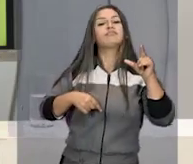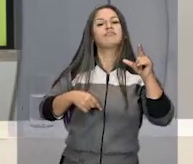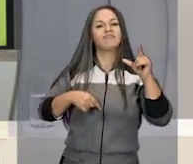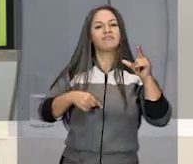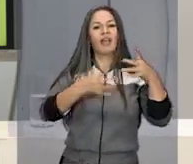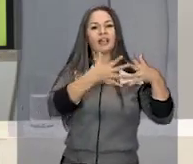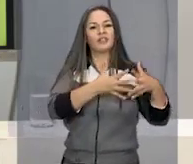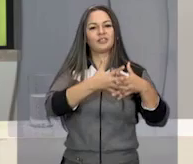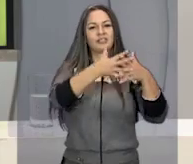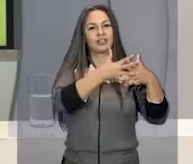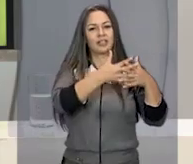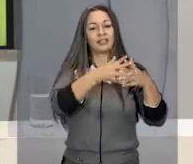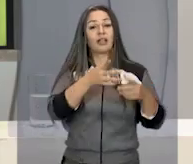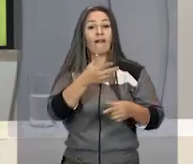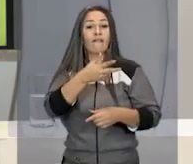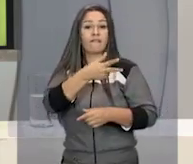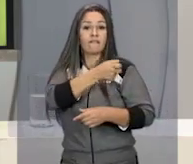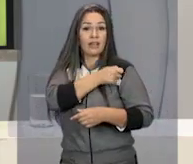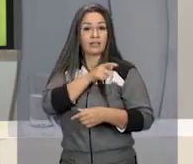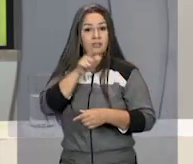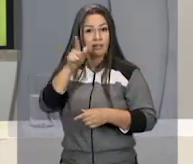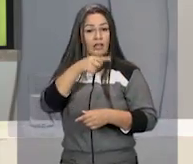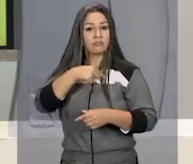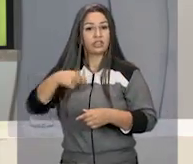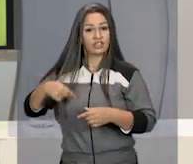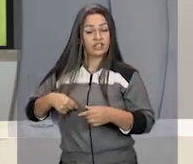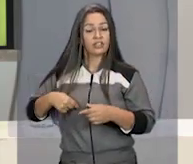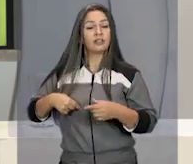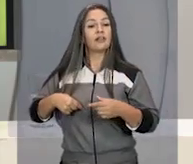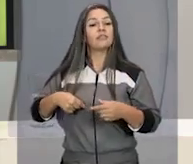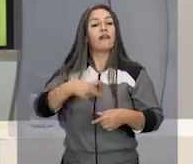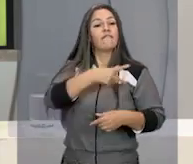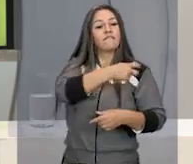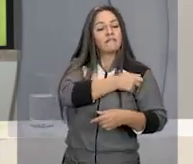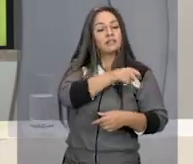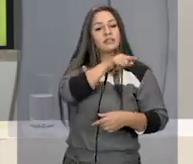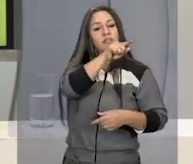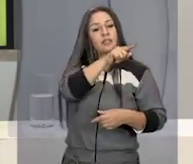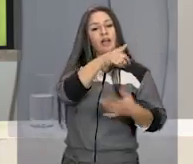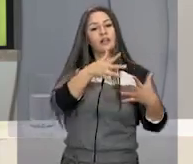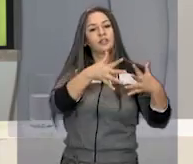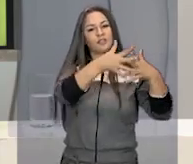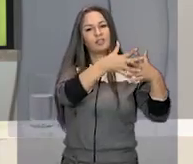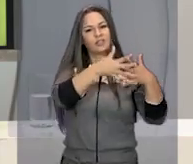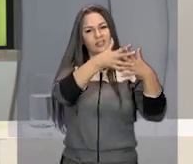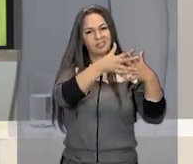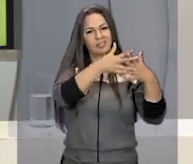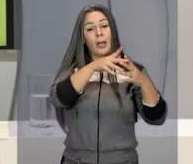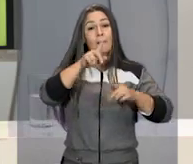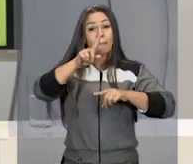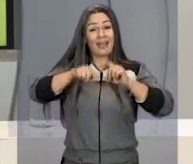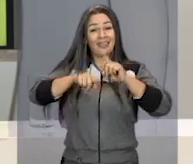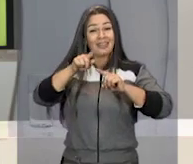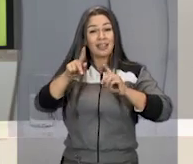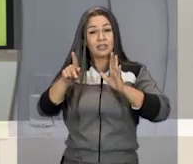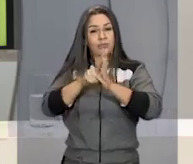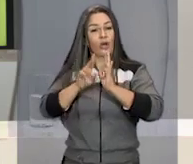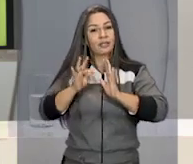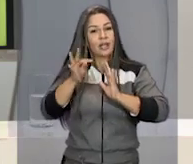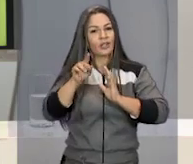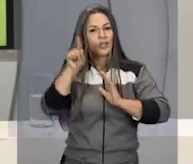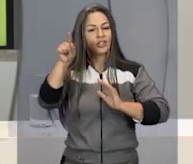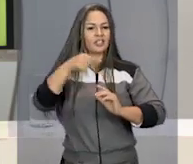dos Estados Unidos e a vacina da China. Cada vez mais a gente vai ver produtos chineses e americanos competindo no mercado, e isso está tornando a China um